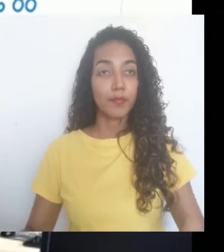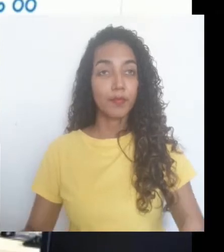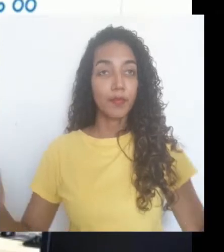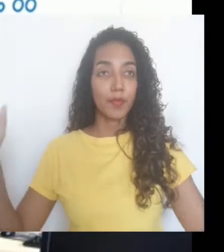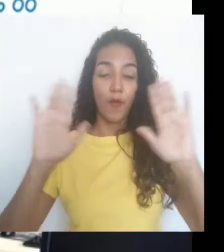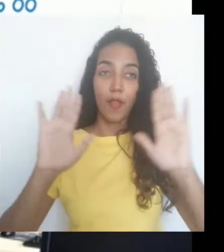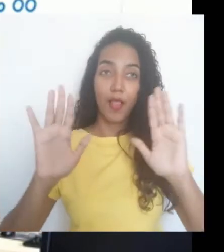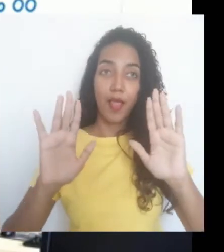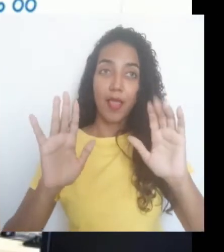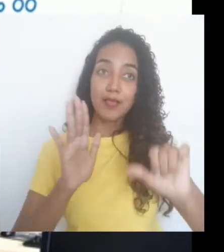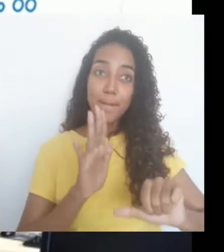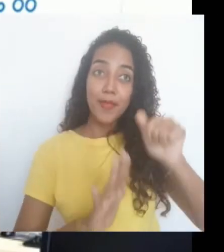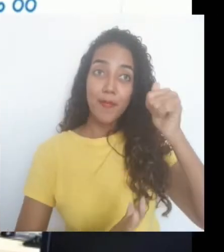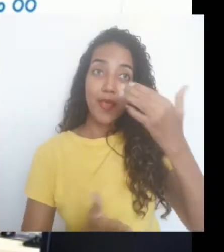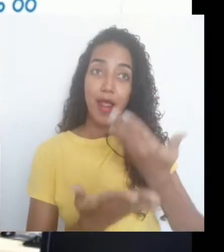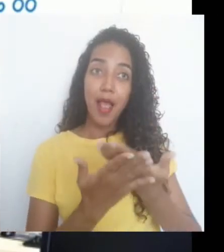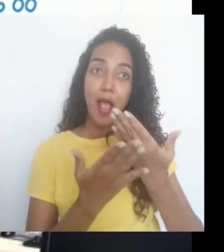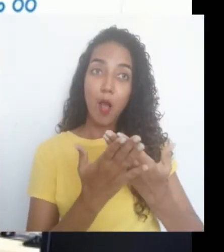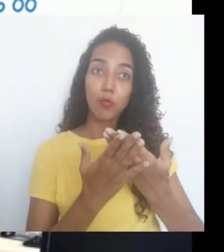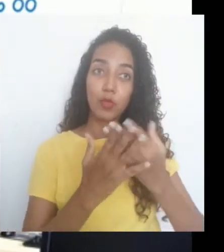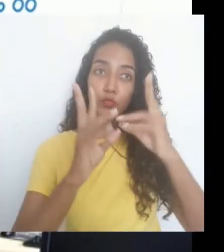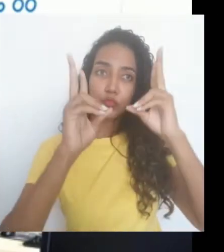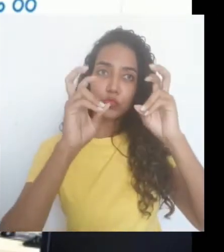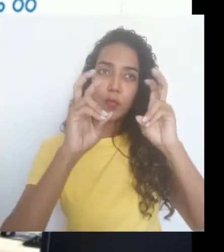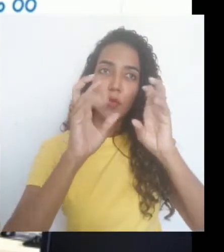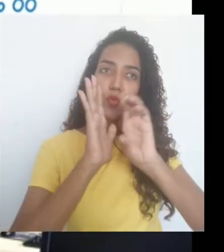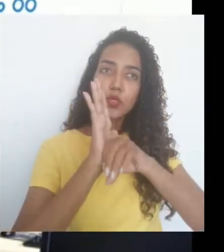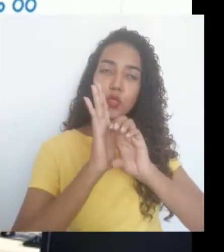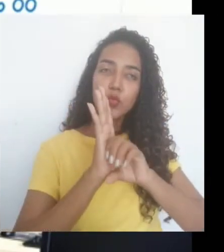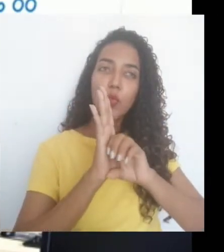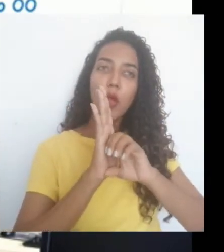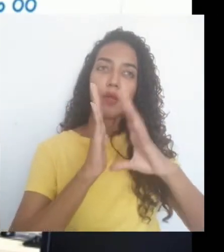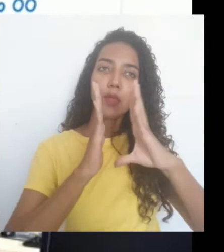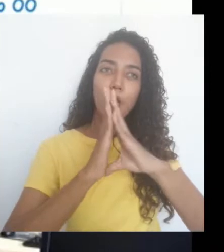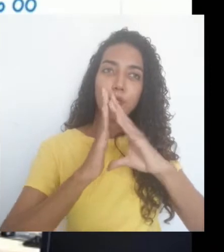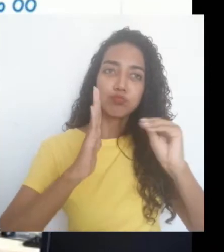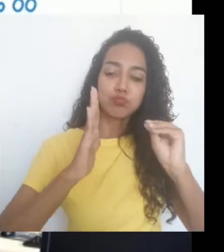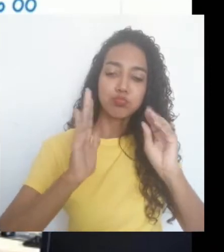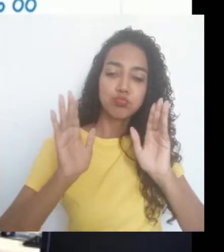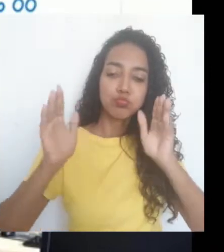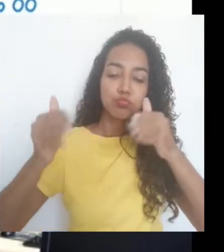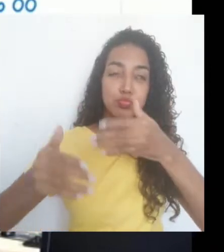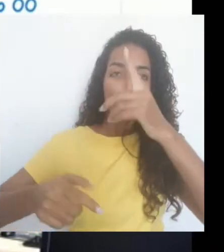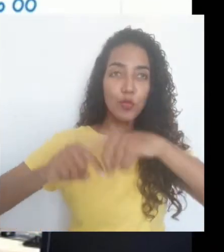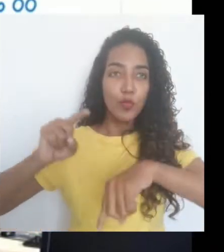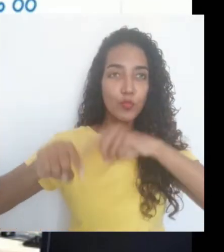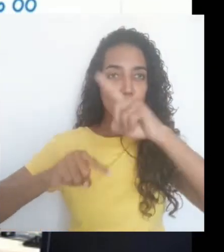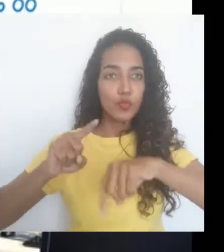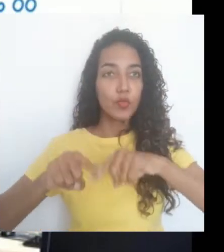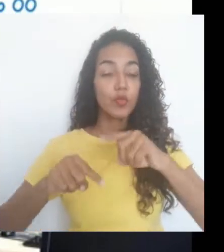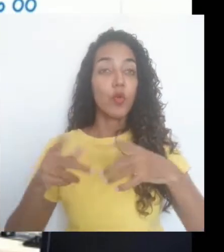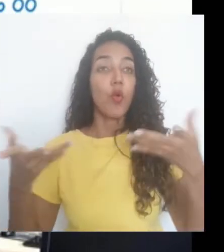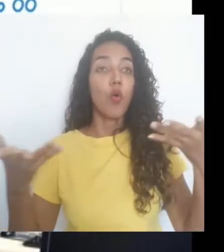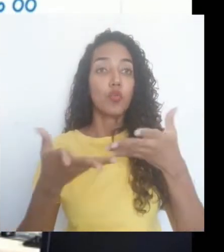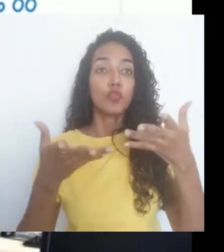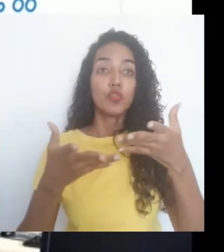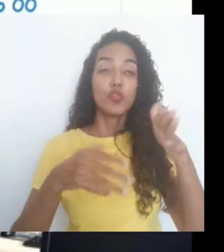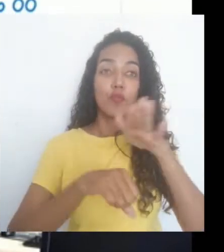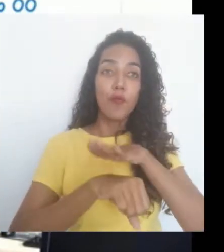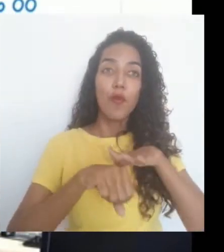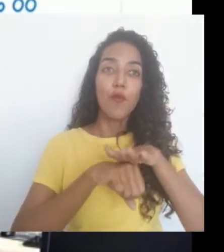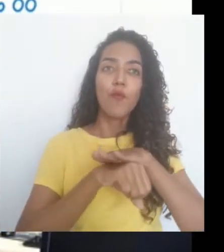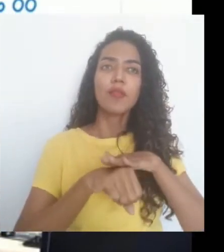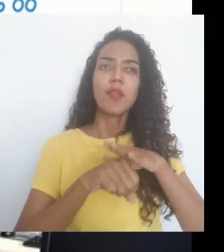pessoal, essa é a nossa primeira aula conceitual a respeito da programação orientada a objetos. Nós vamos discutir um pouco sobre o conceito de